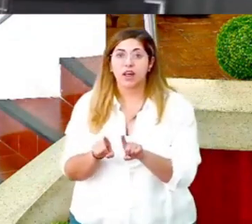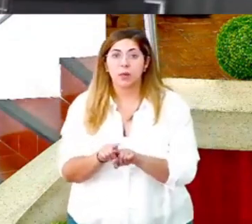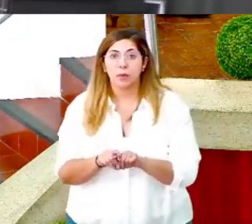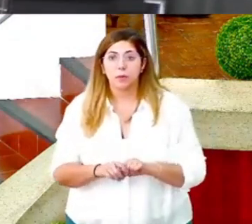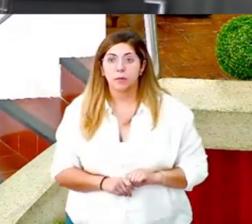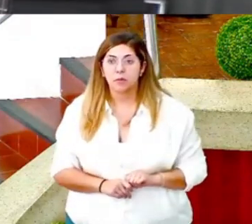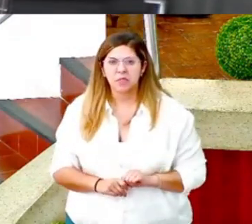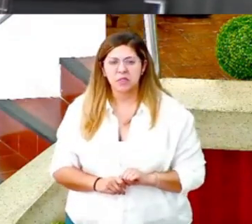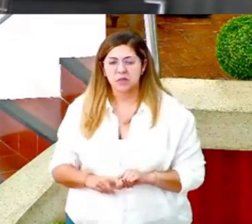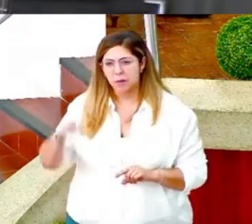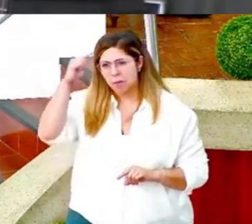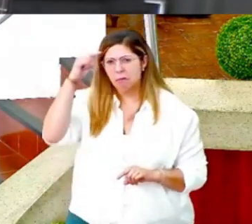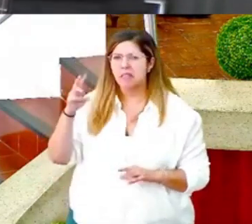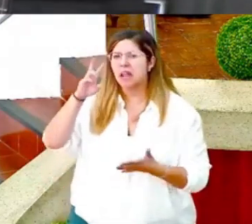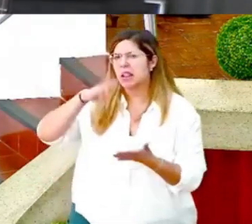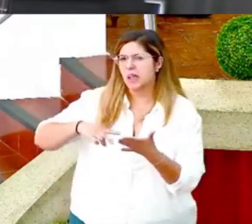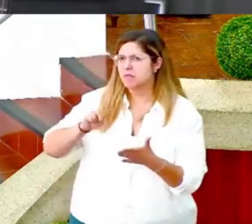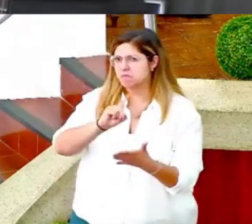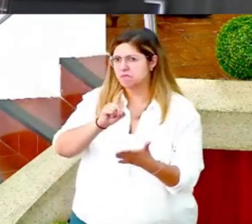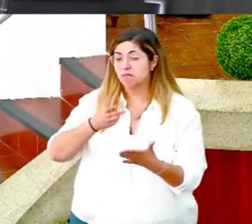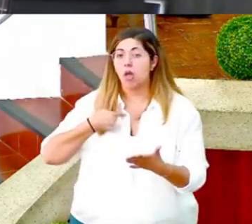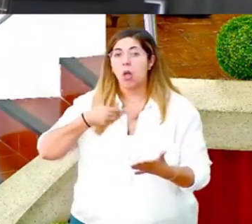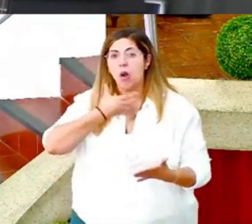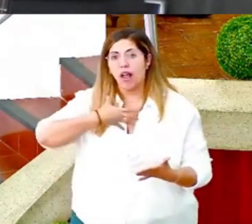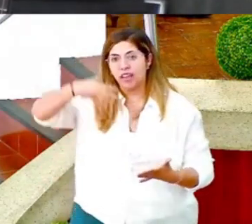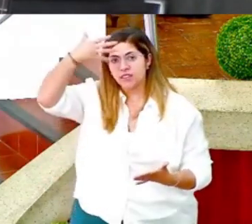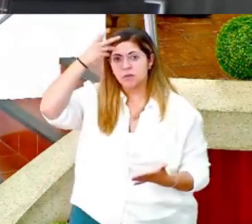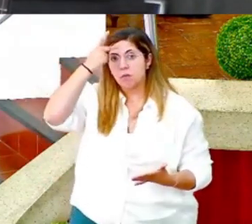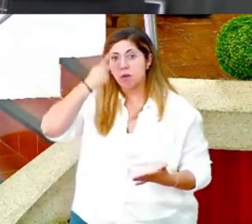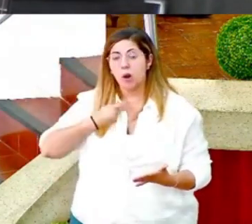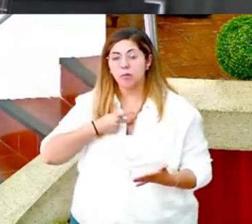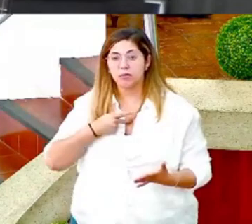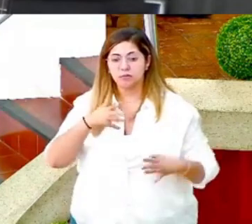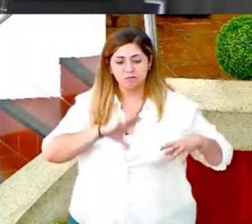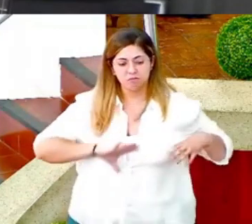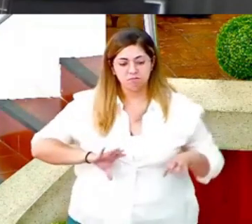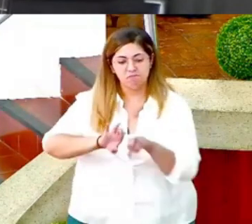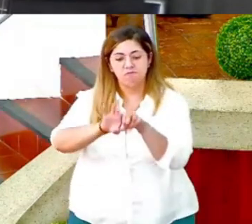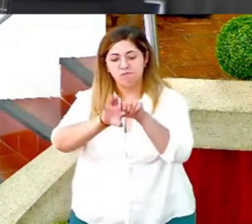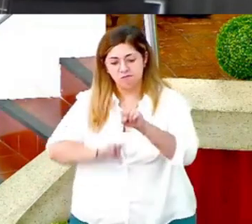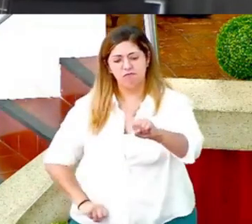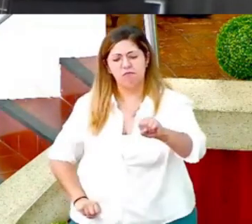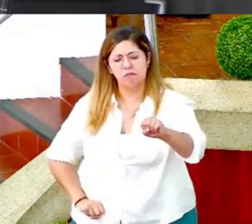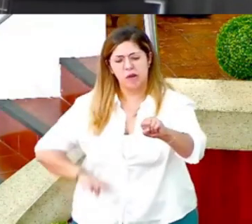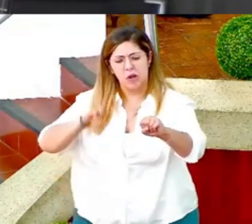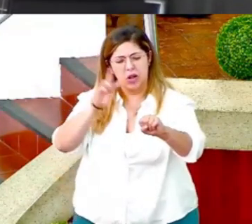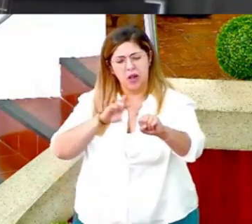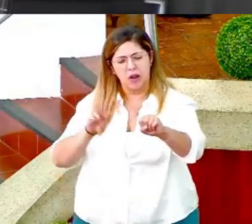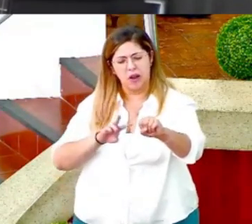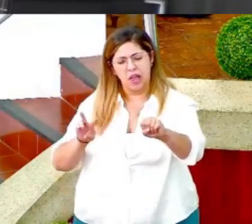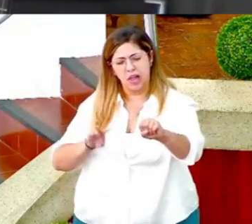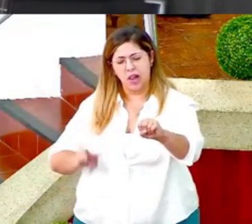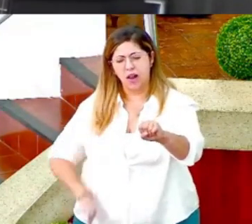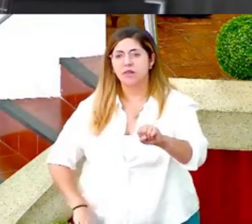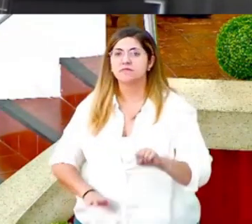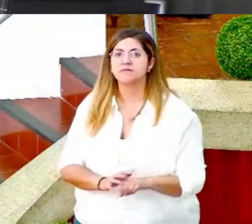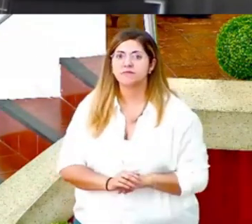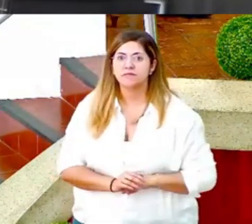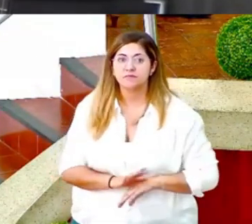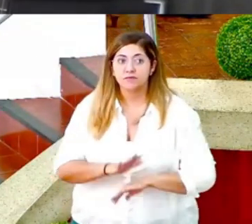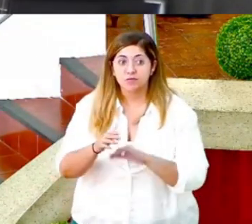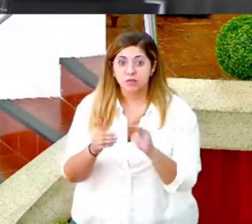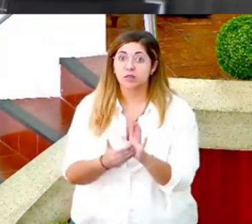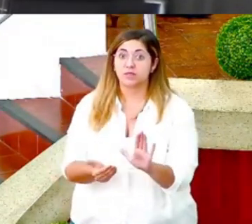livro, ele mesmo pega o livro e lê. Não são muitas as vezes que os reis